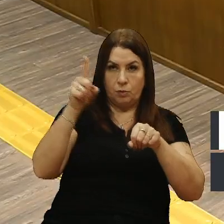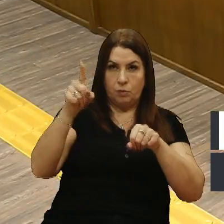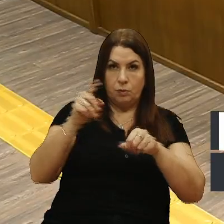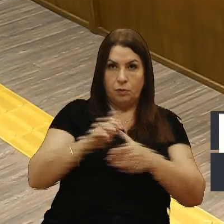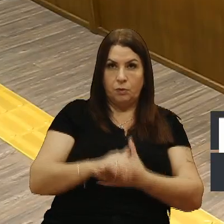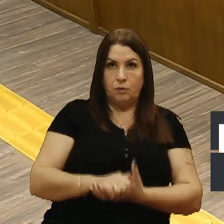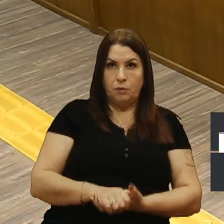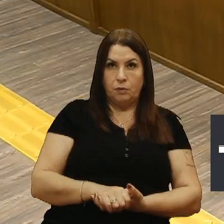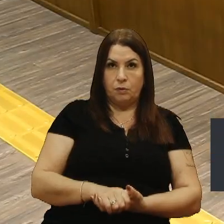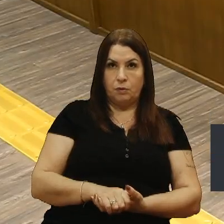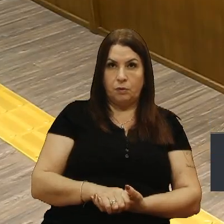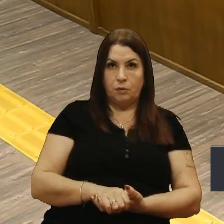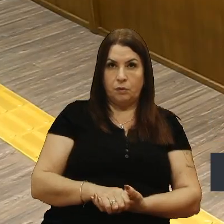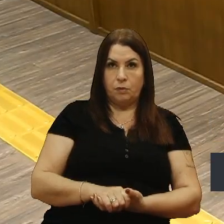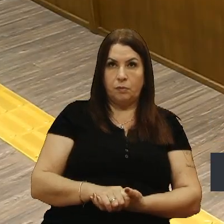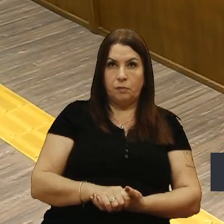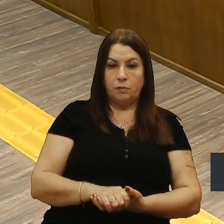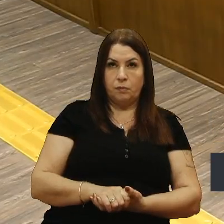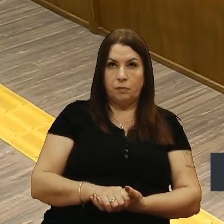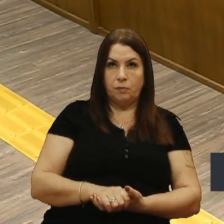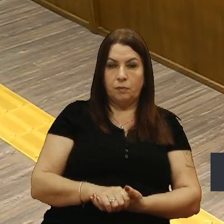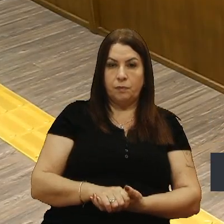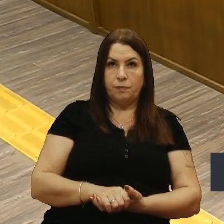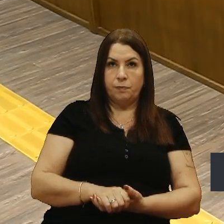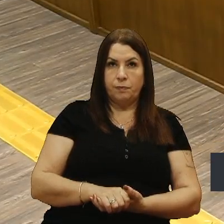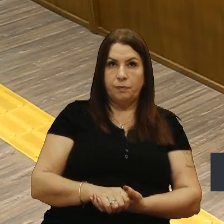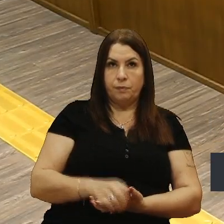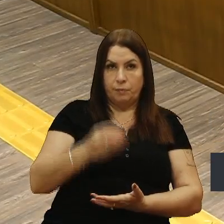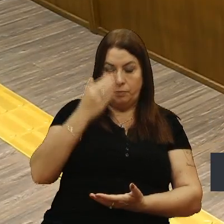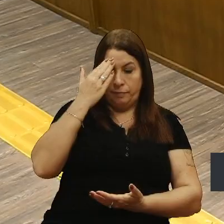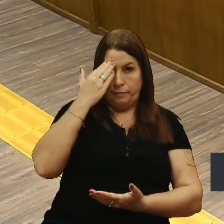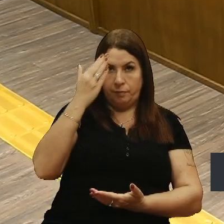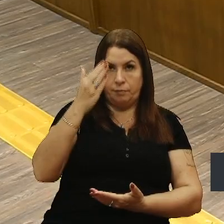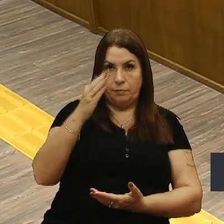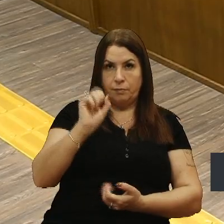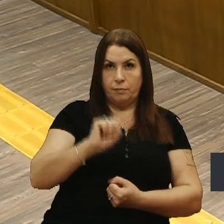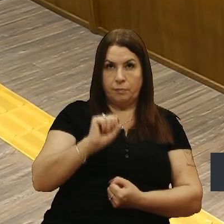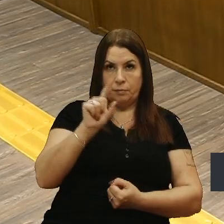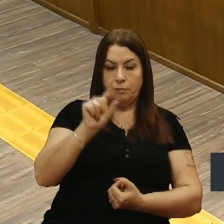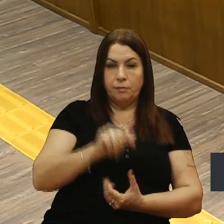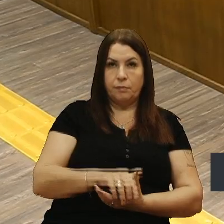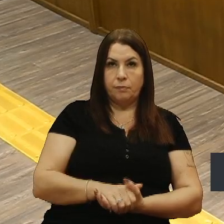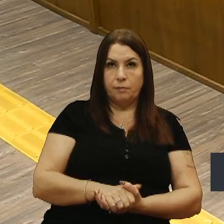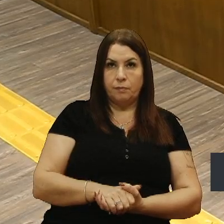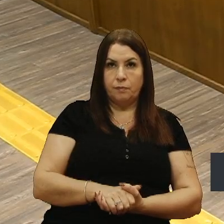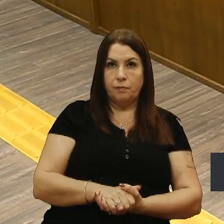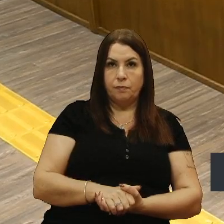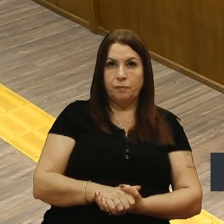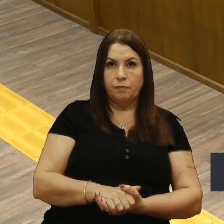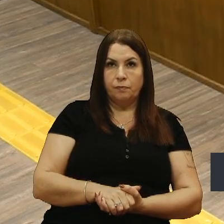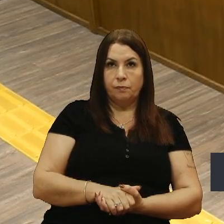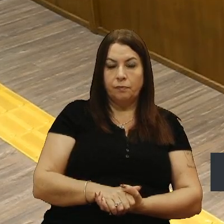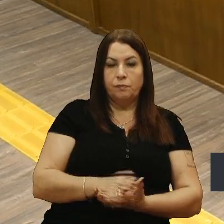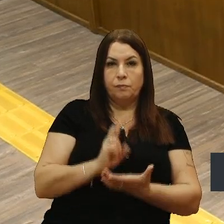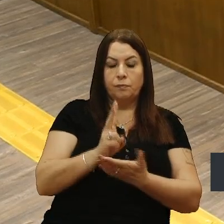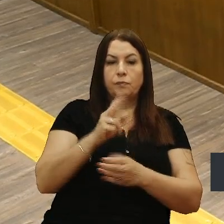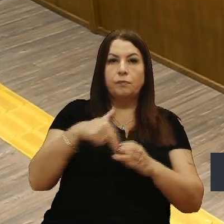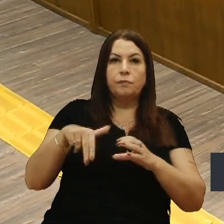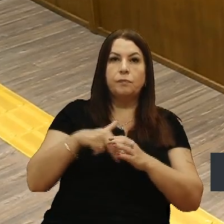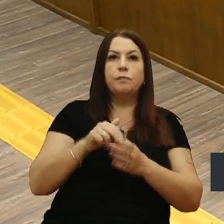tempo ali, ser resguardado, vereador João Ex. Muito obrigado. Só aguardamos o tempo. O vereador João Ex segue da